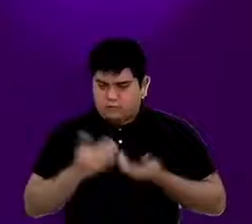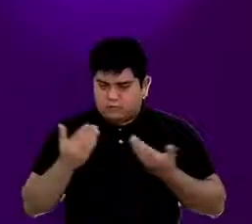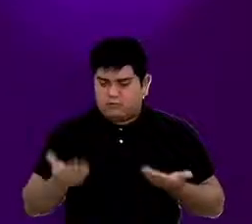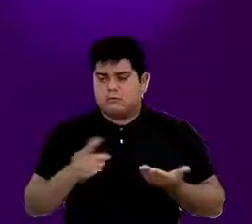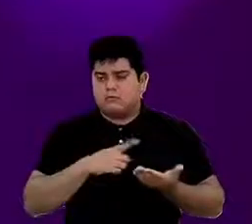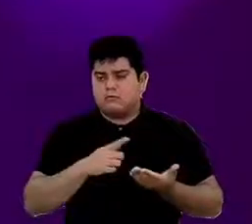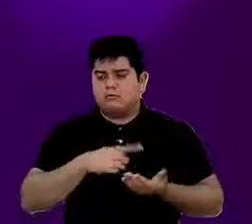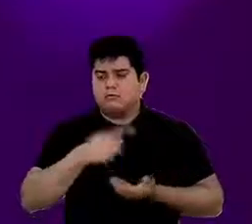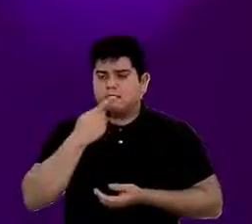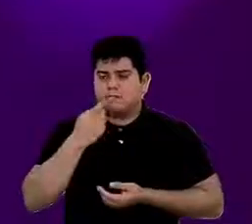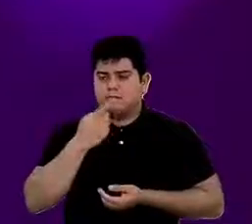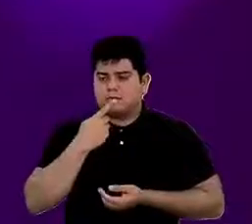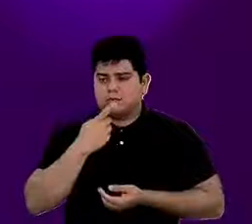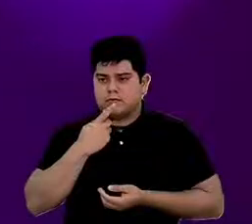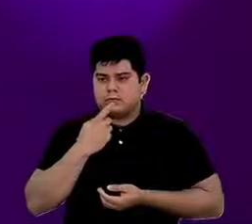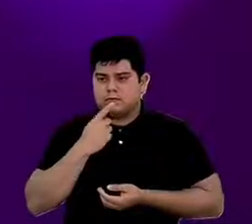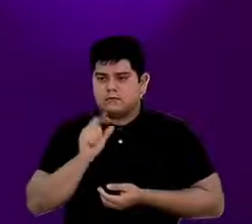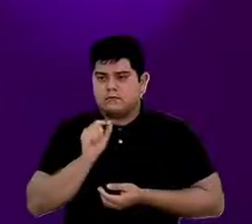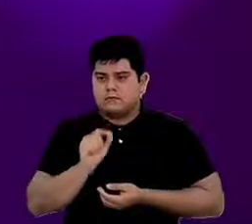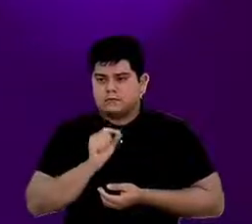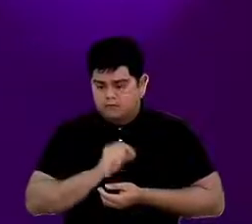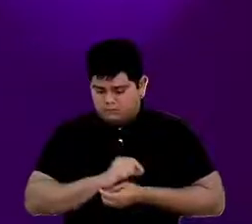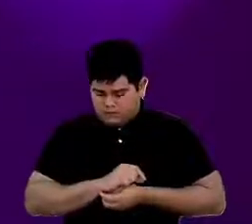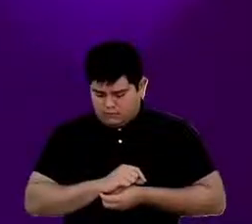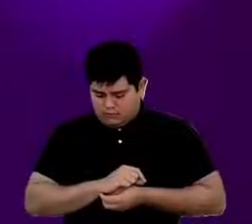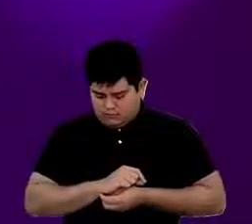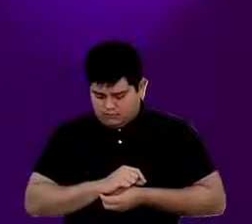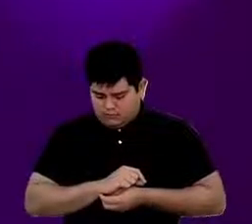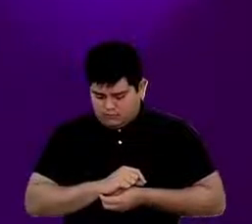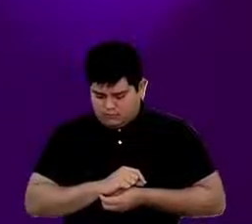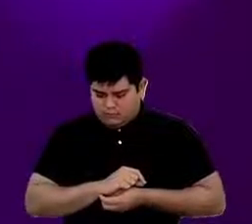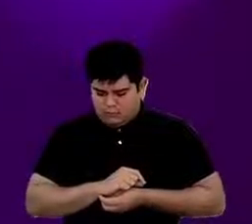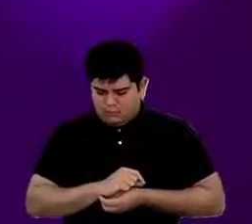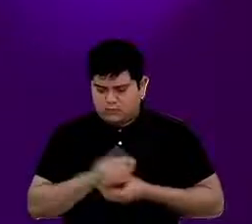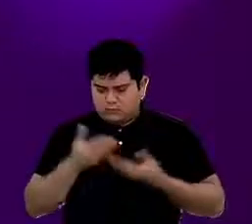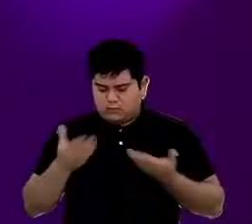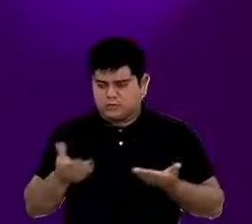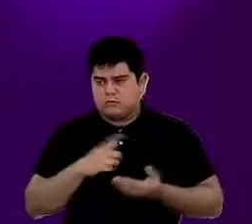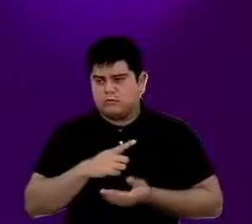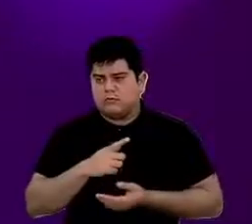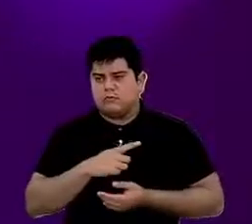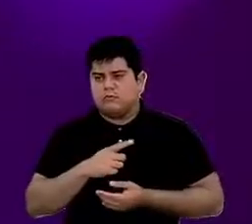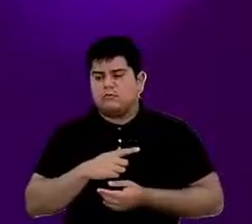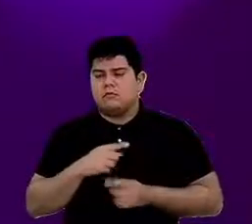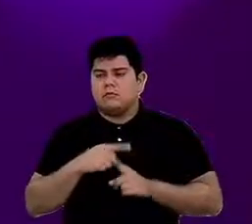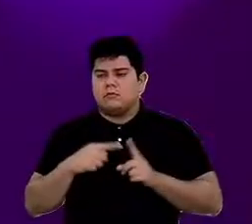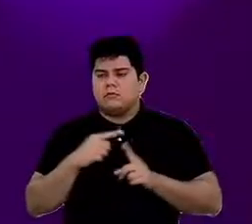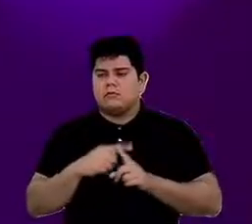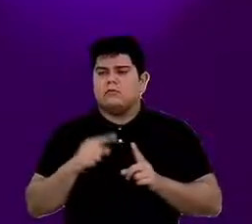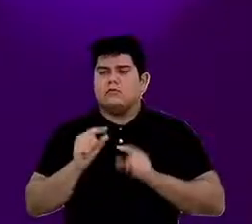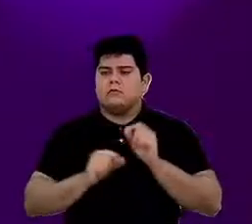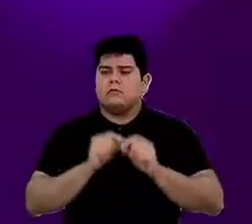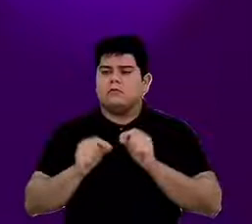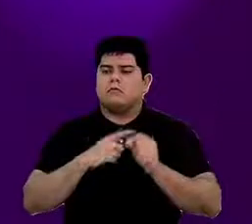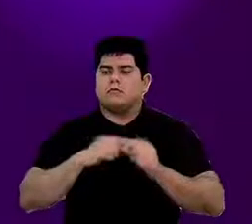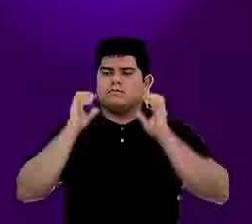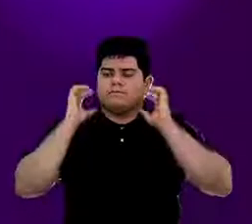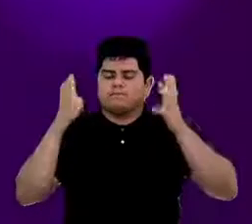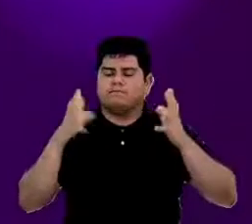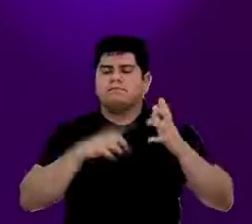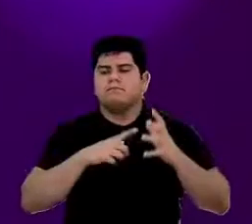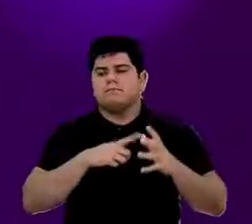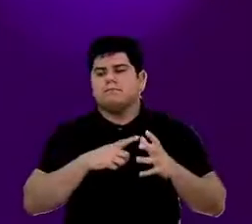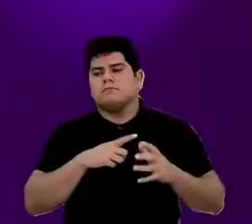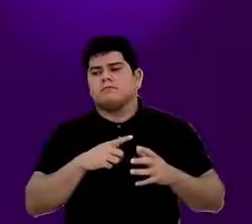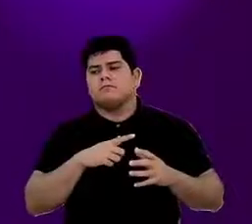por minuto por grama e em repouso 1,27. Quando a gente divide o estresse pelo repouso, a gente tem a reserva